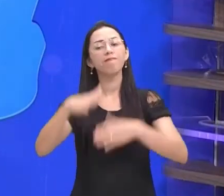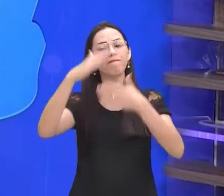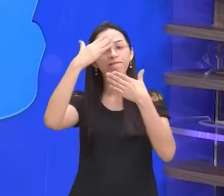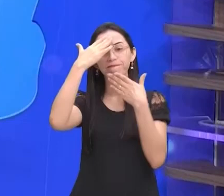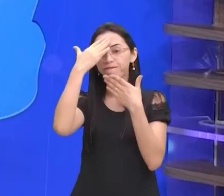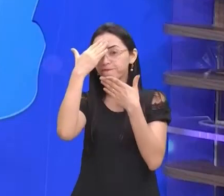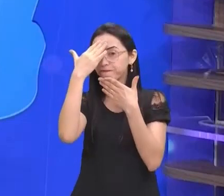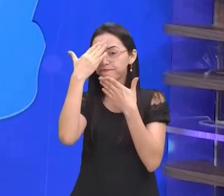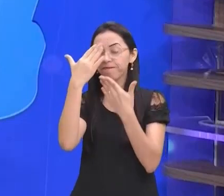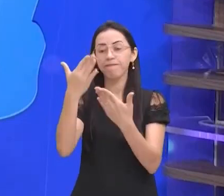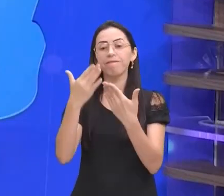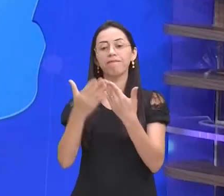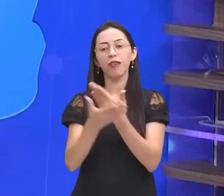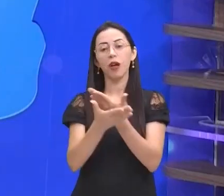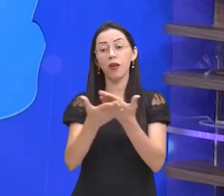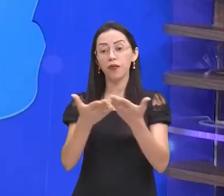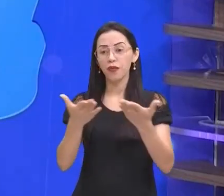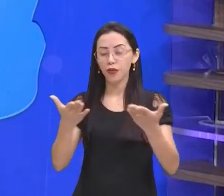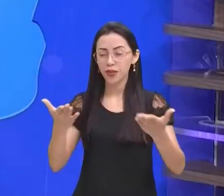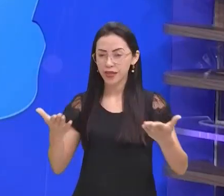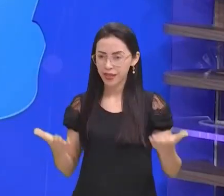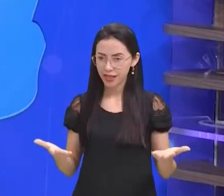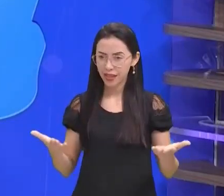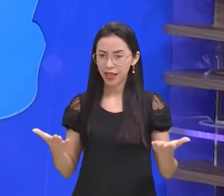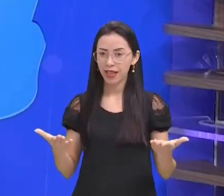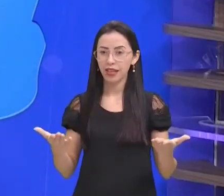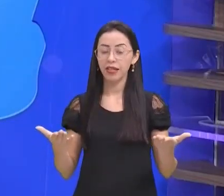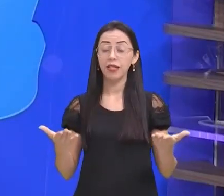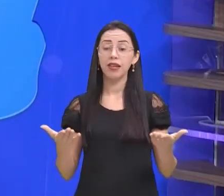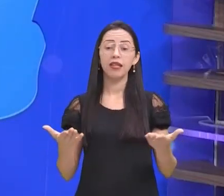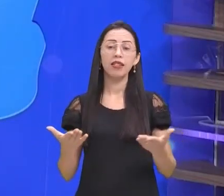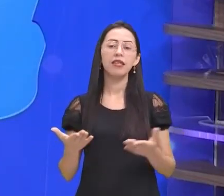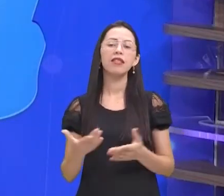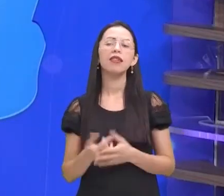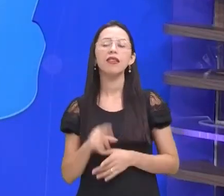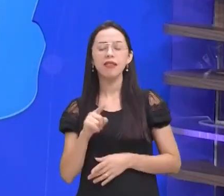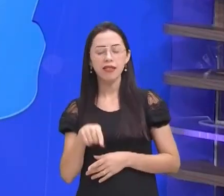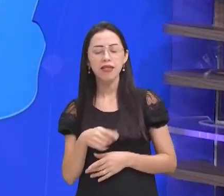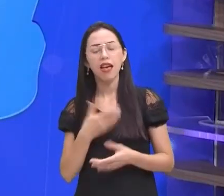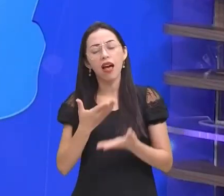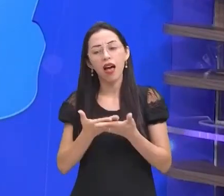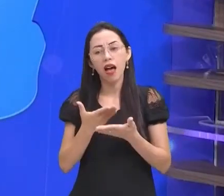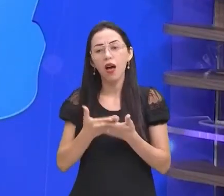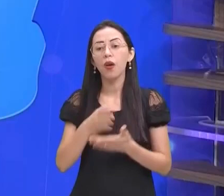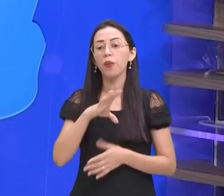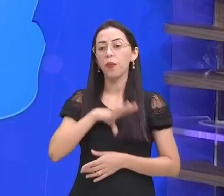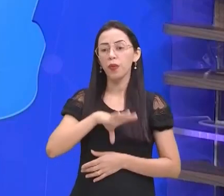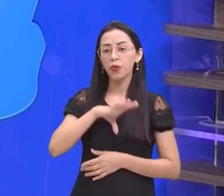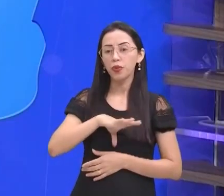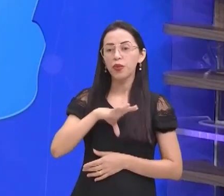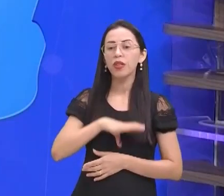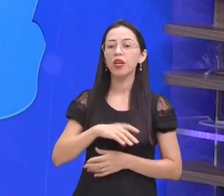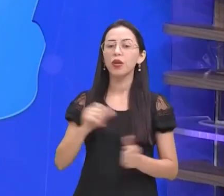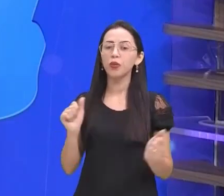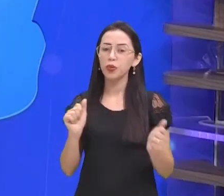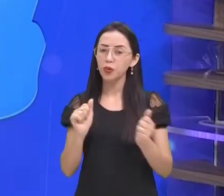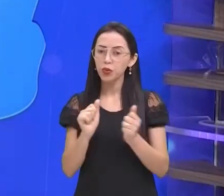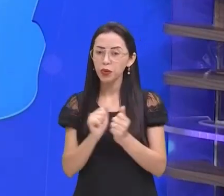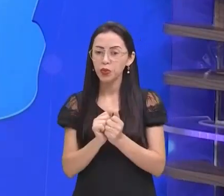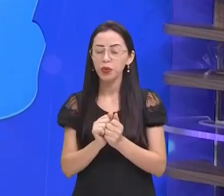a todos vocês por mais uma aula de língua portuguesa e estarem aqui juntinhos